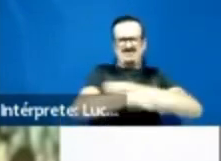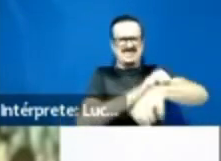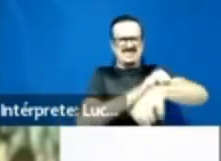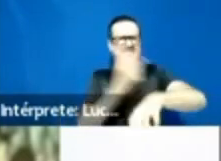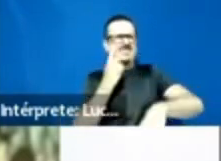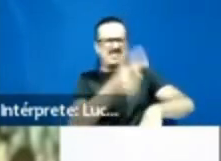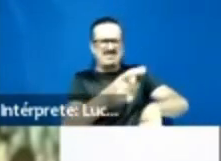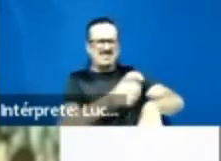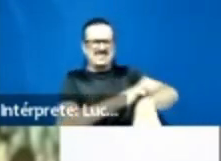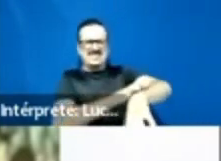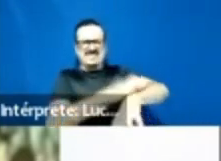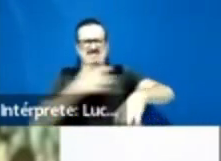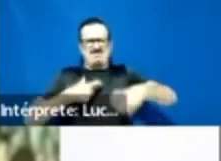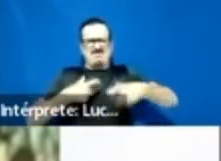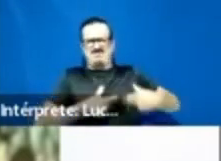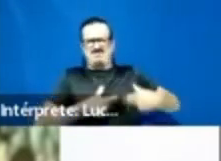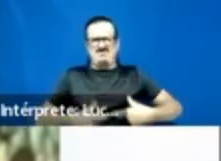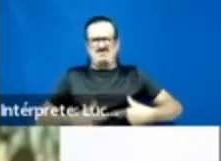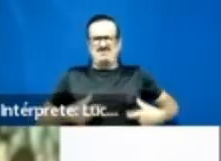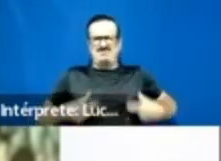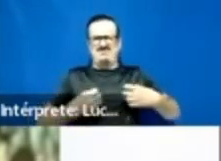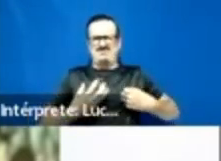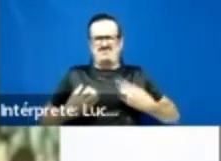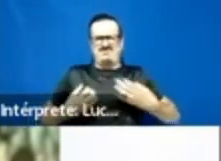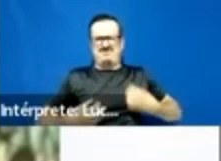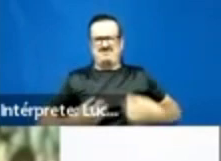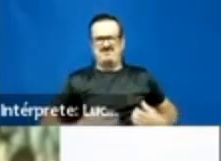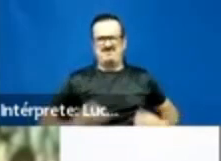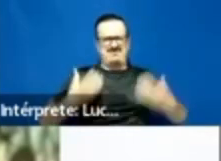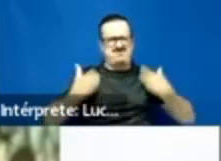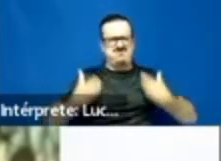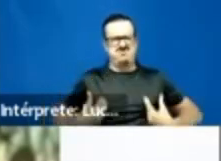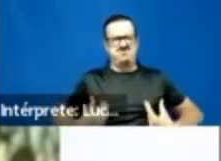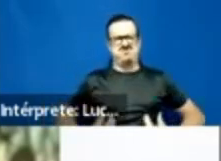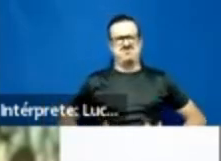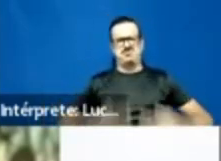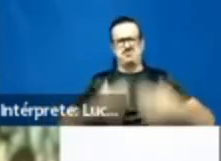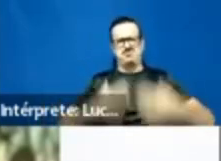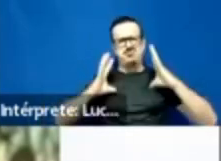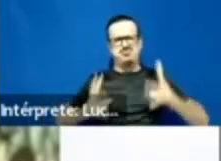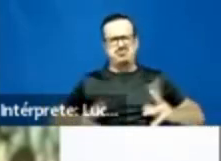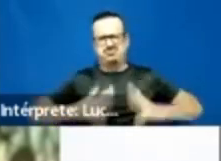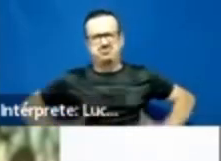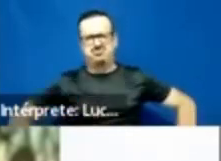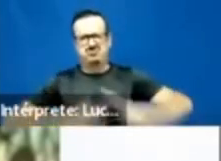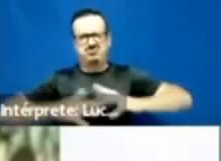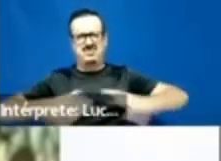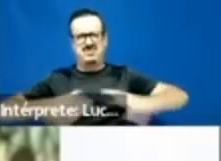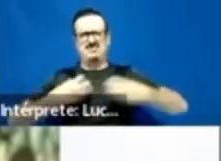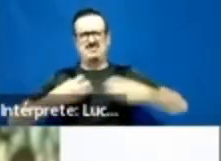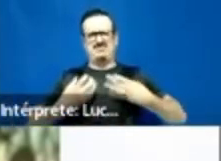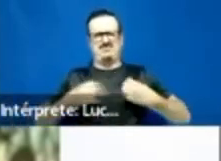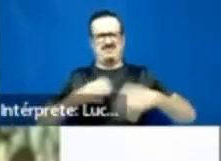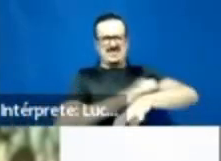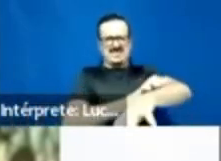sinal. São várias bolhas em todo o seu organismo, em todo o seu corpo, elas supuram.